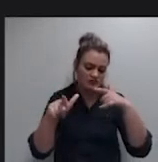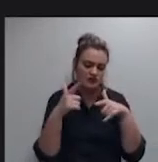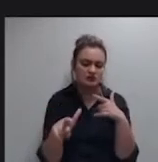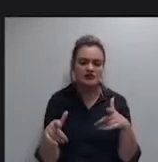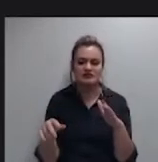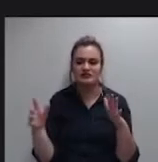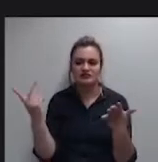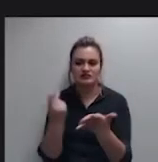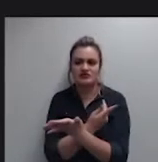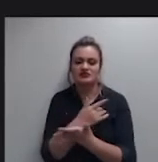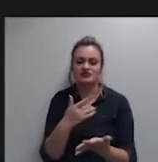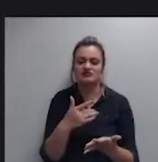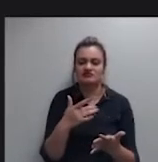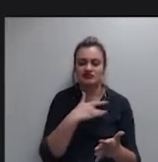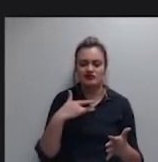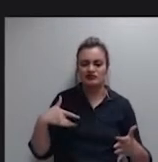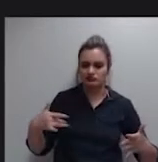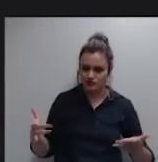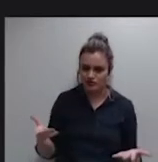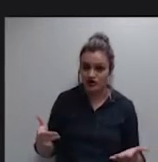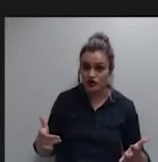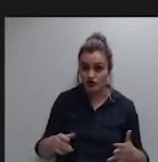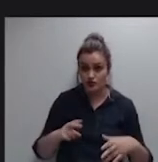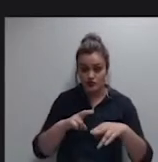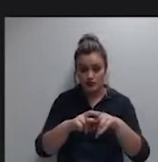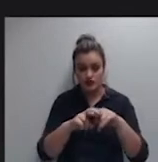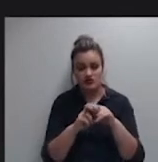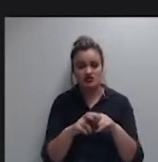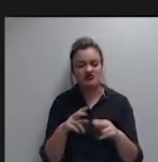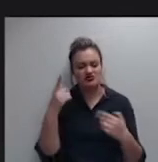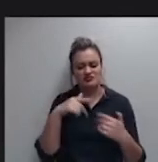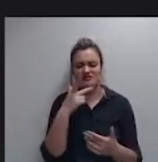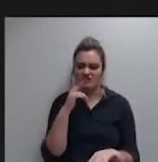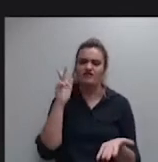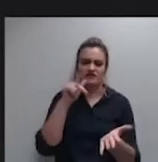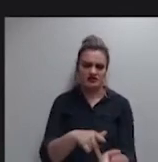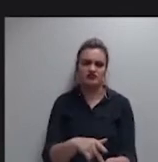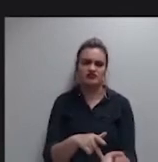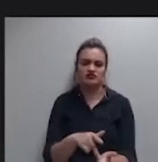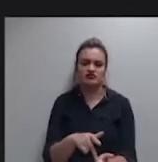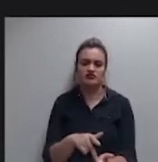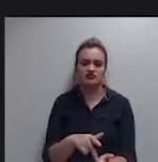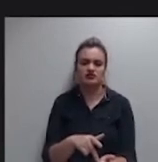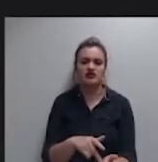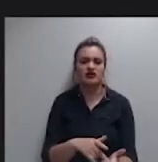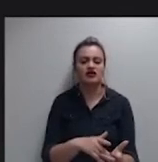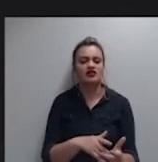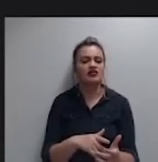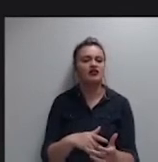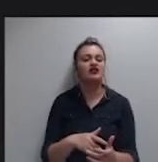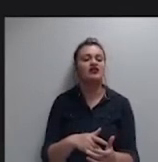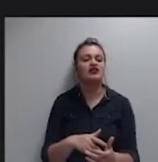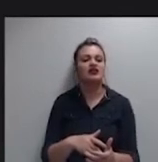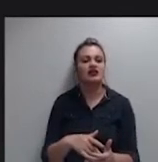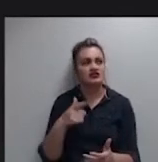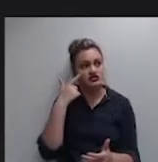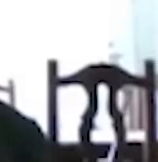o imperativo de sermos realistas também é o imperativo de sermos realistas